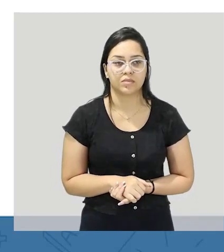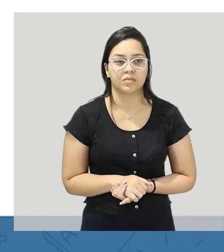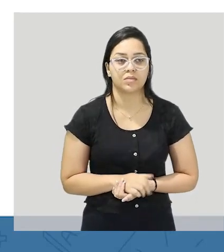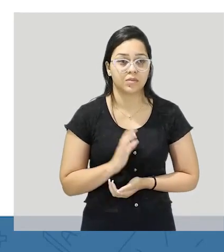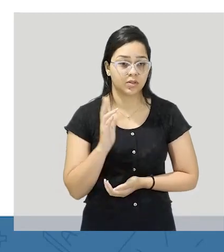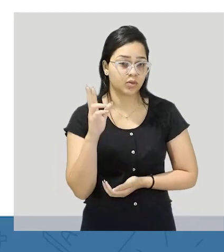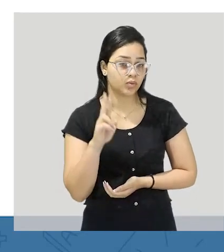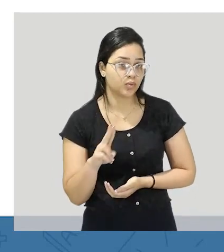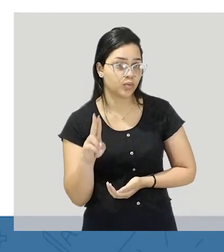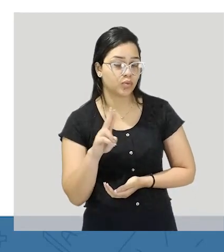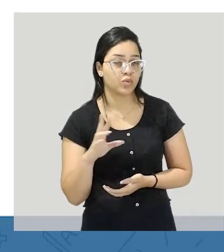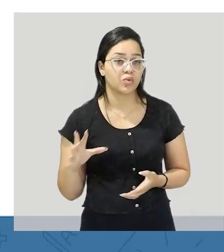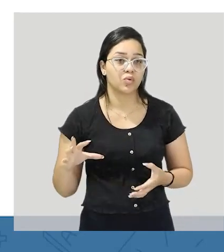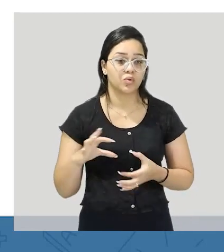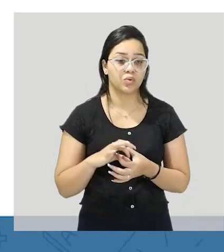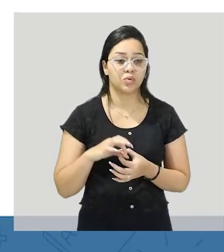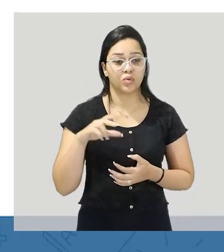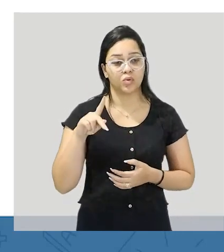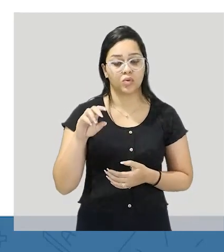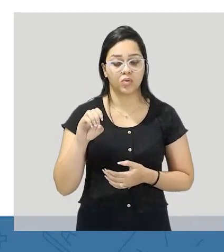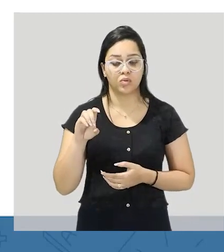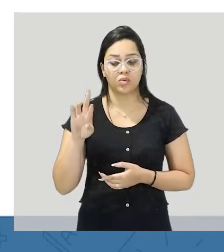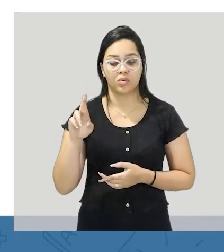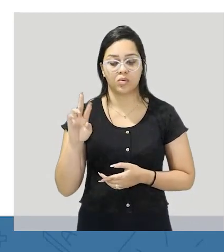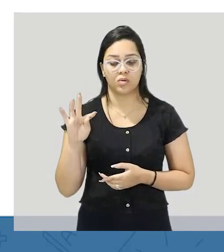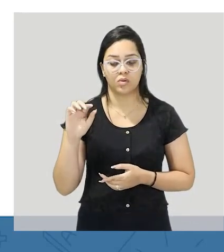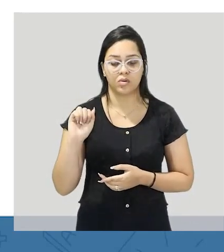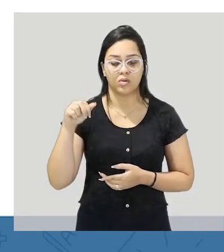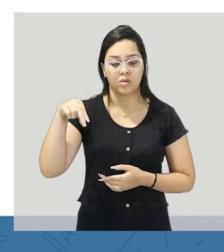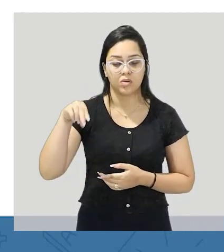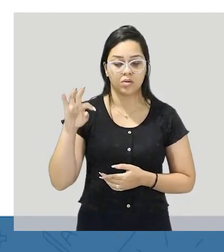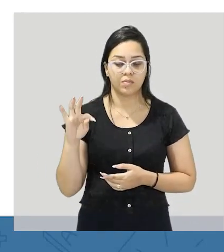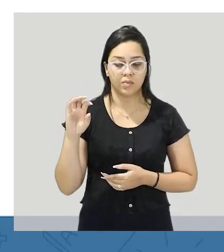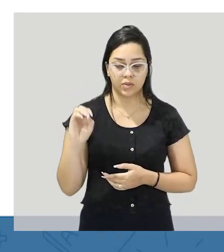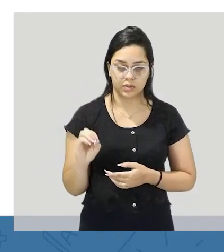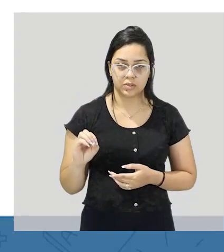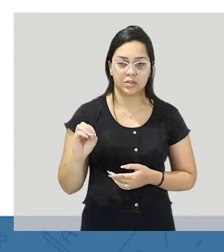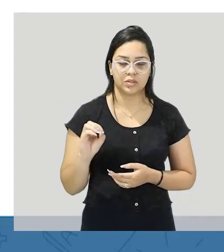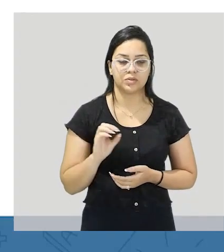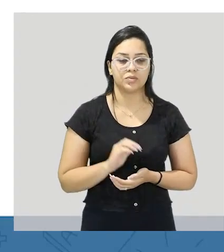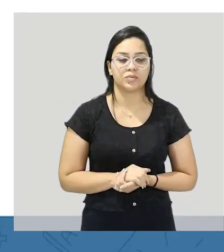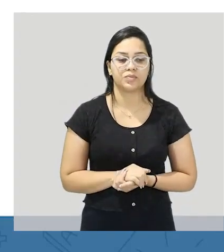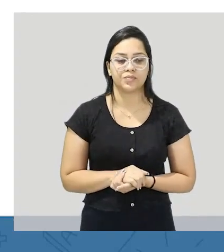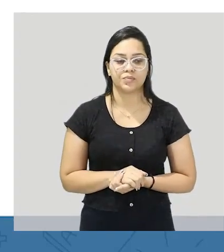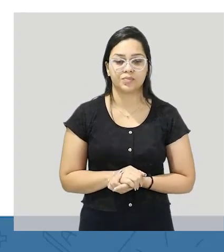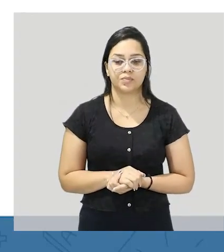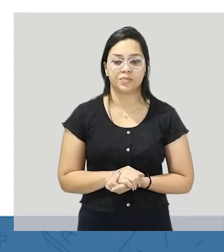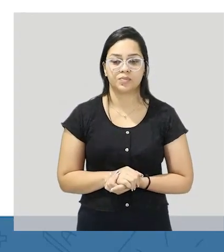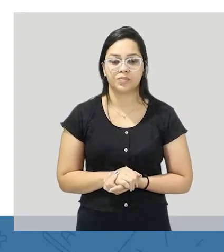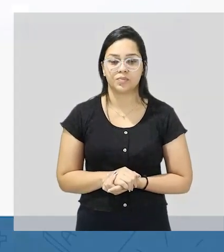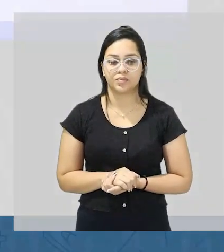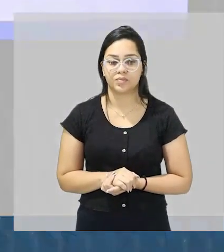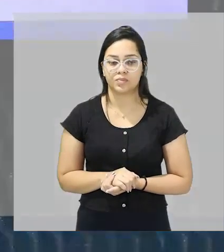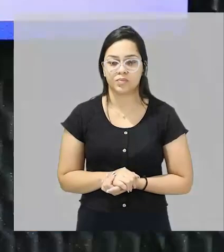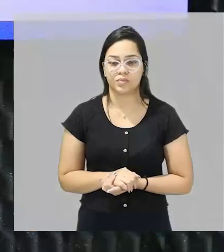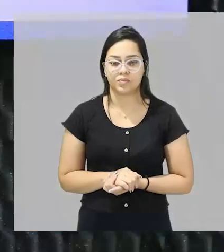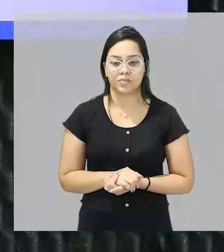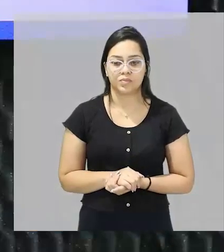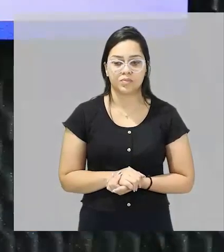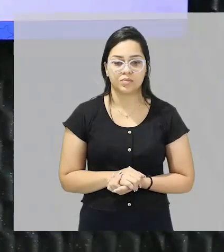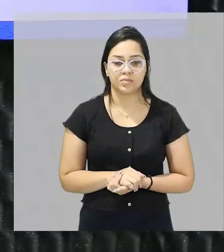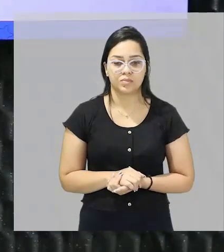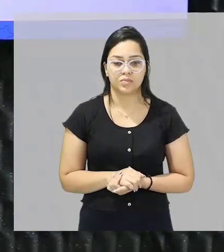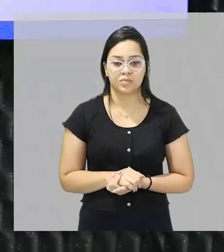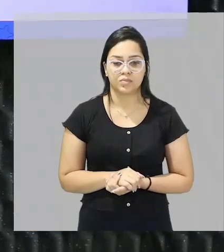utilizou ali o conectivo, portanto, né? Ela usou ali esse elemento coesivo. Outro sim, é